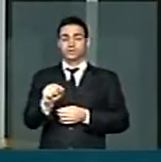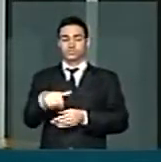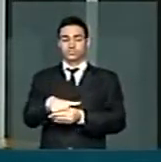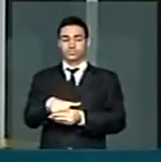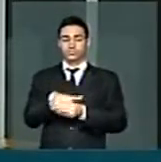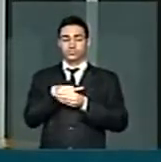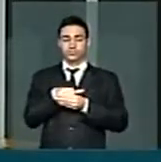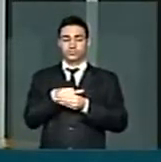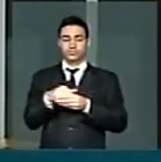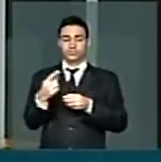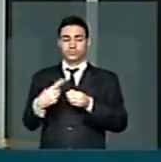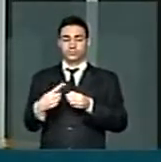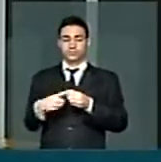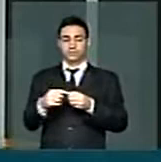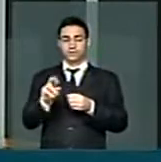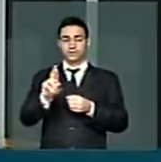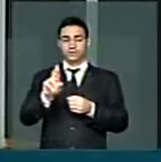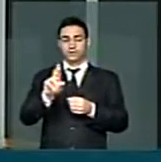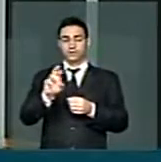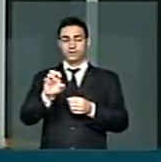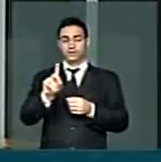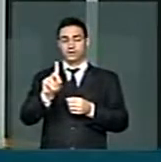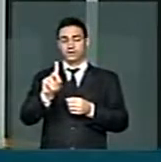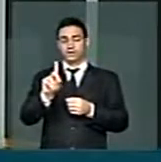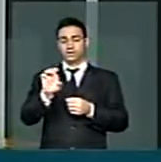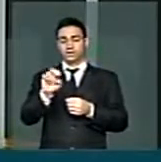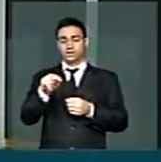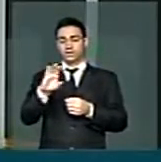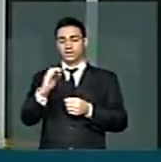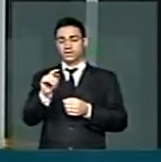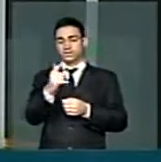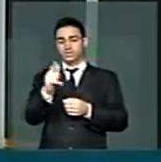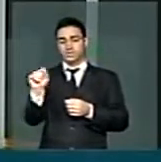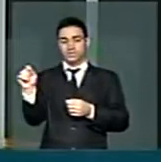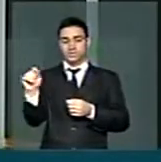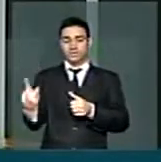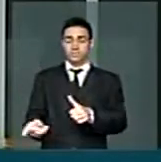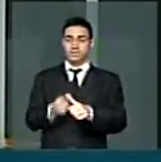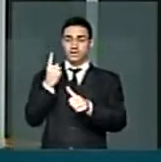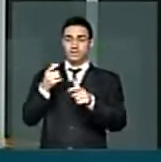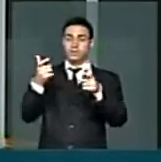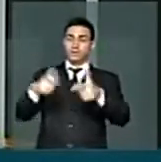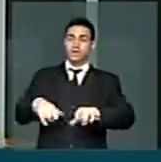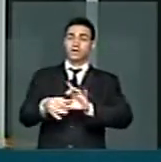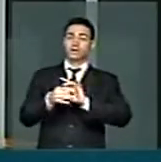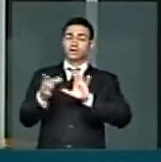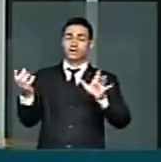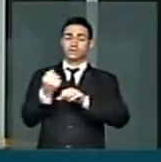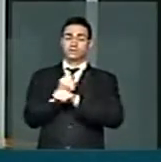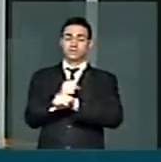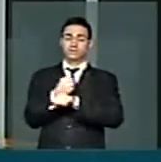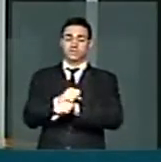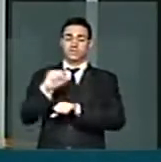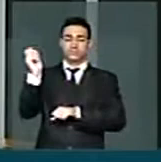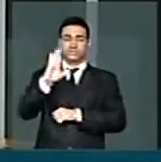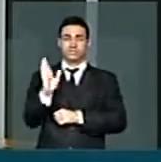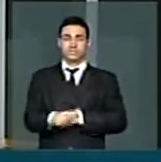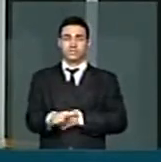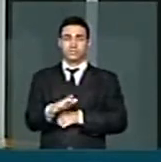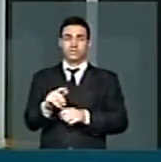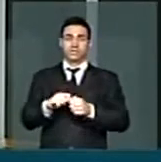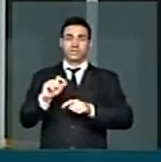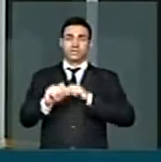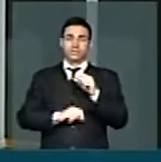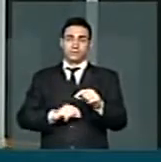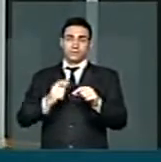a cidade de Redenção no meu estado, Ceará, a primeira a libertar os escravos no Brasil, a ponto de ser considerado